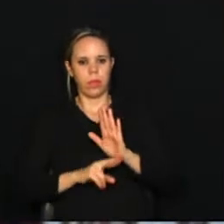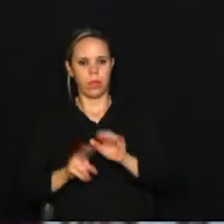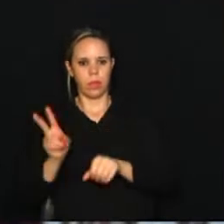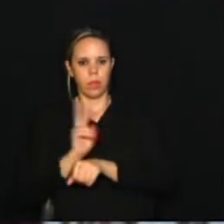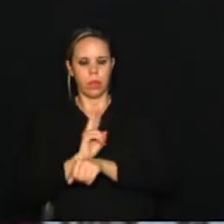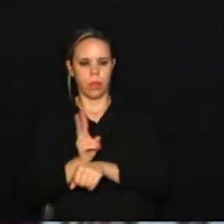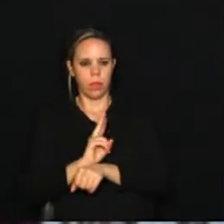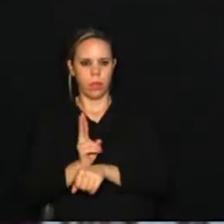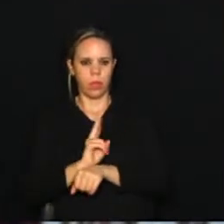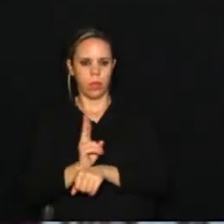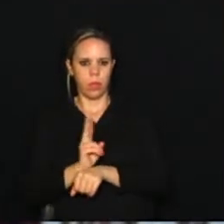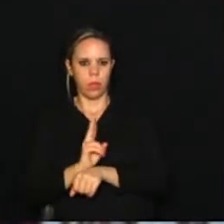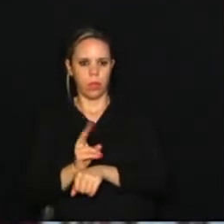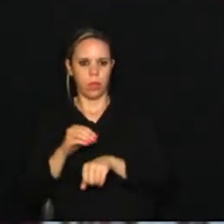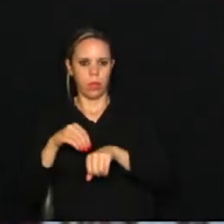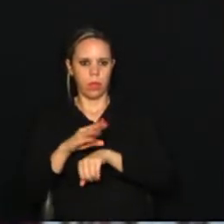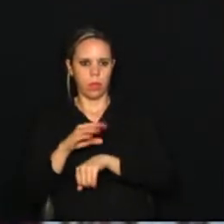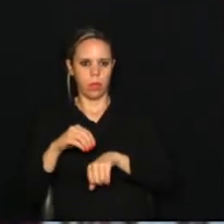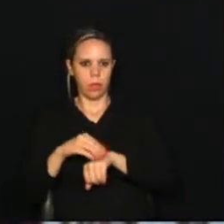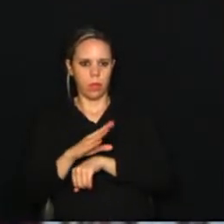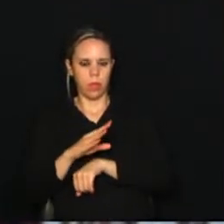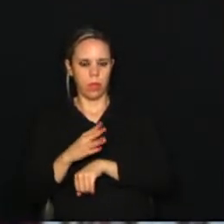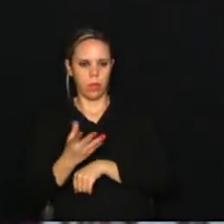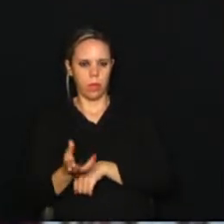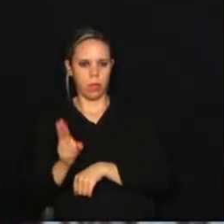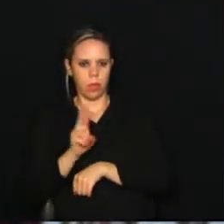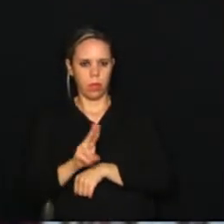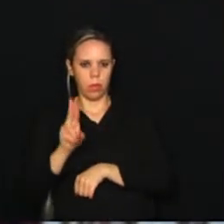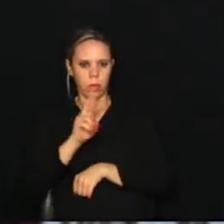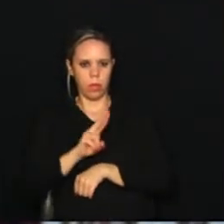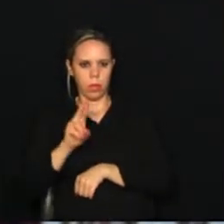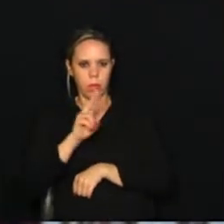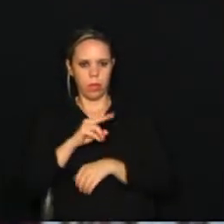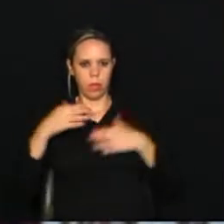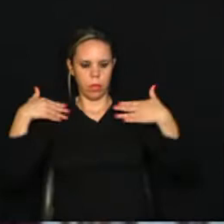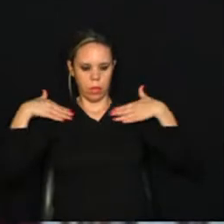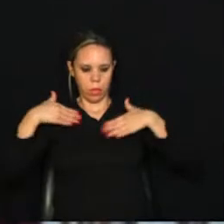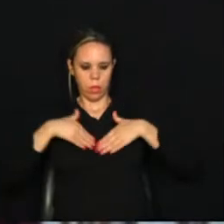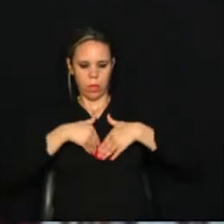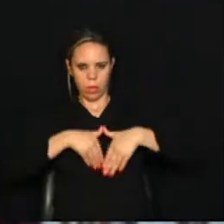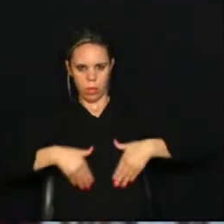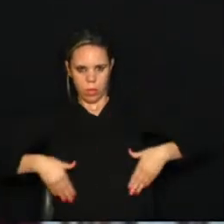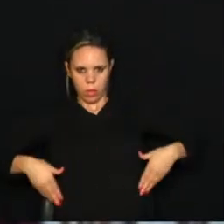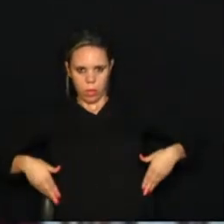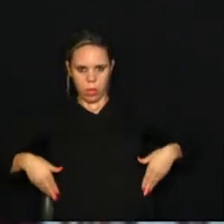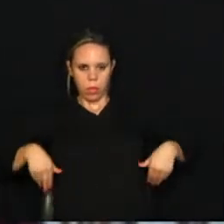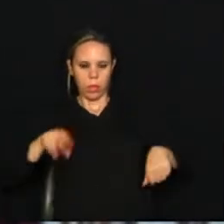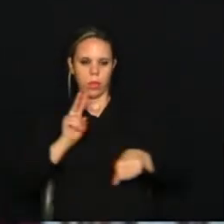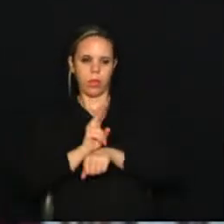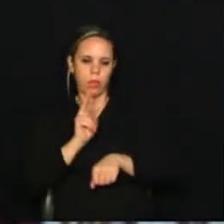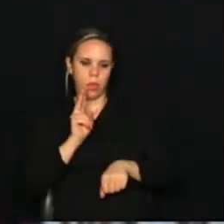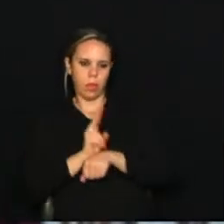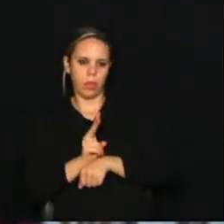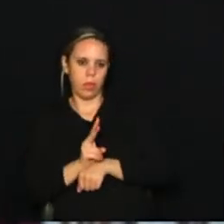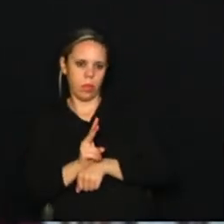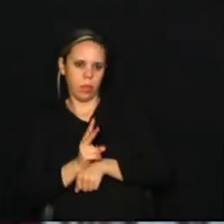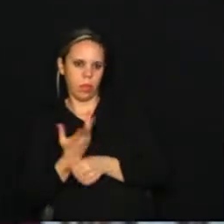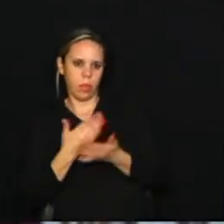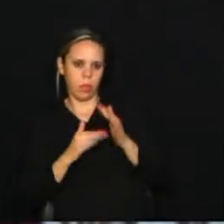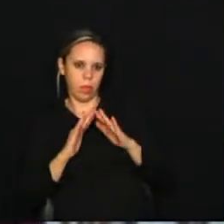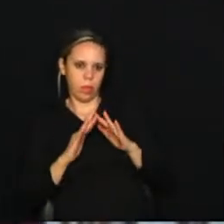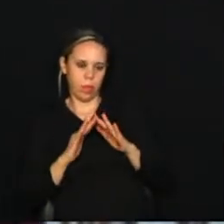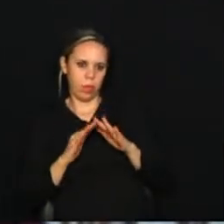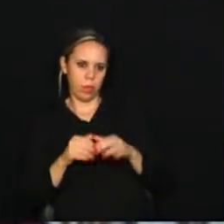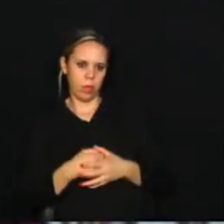vigilância sanitária foi o uso de aventais, né? As escolas